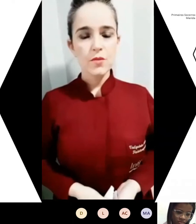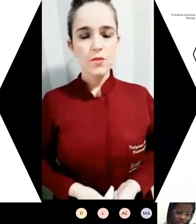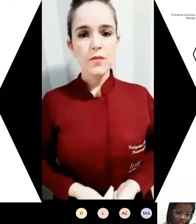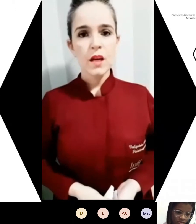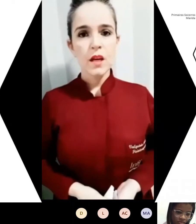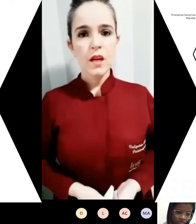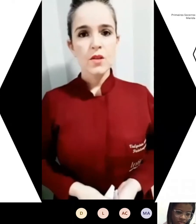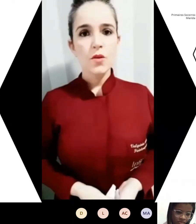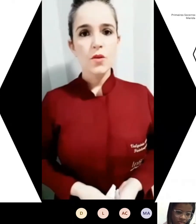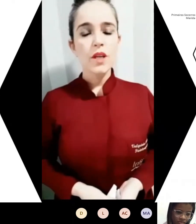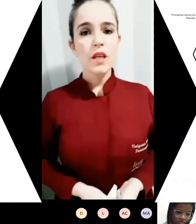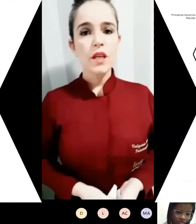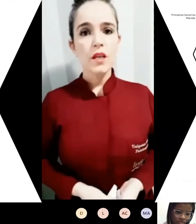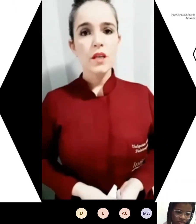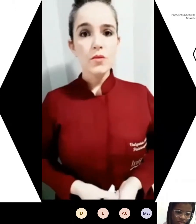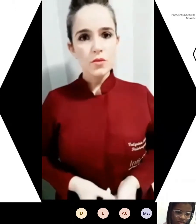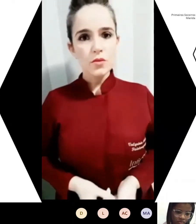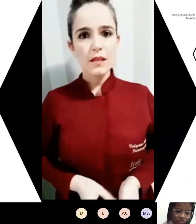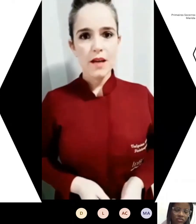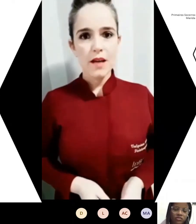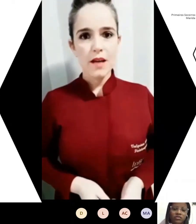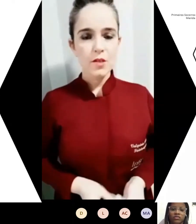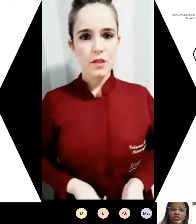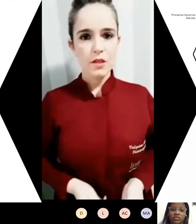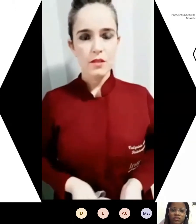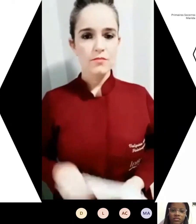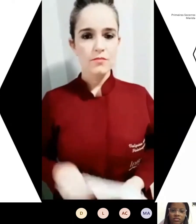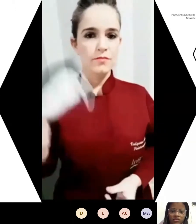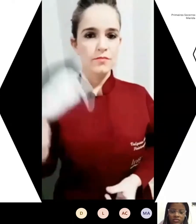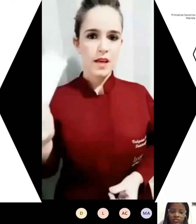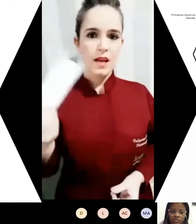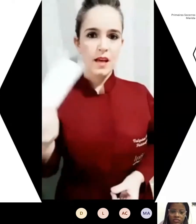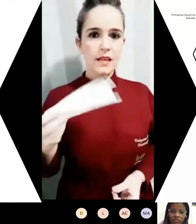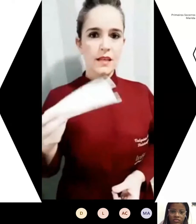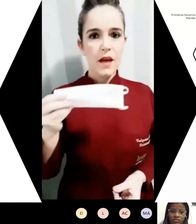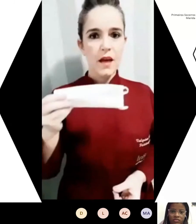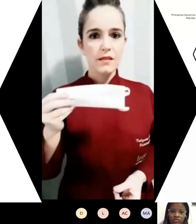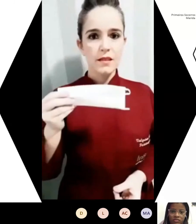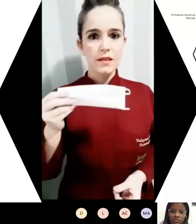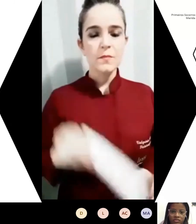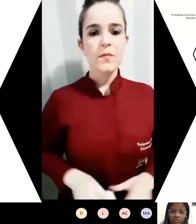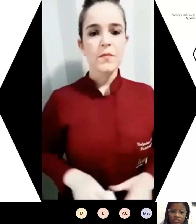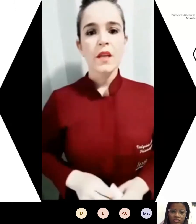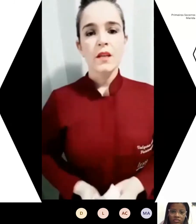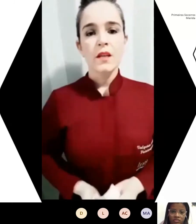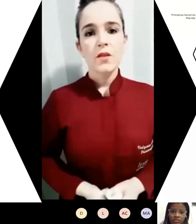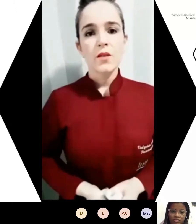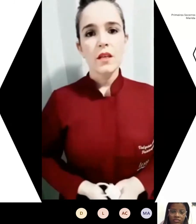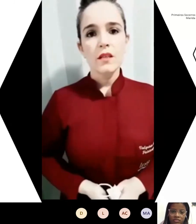um minutinho sobre o uso das máscaras de proteção, dessas máscaras.